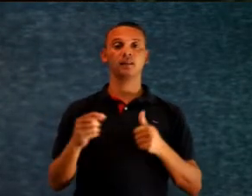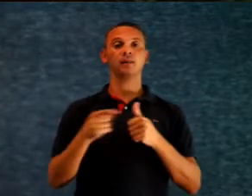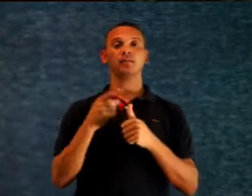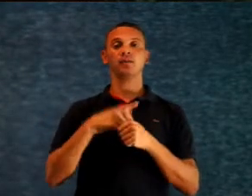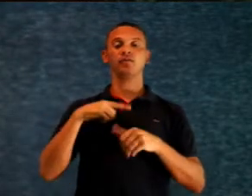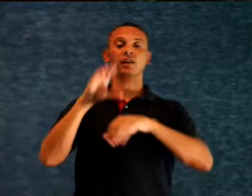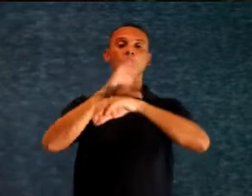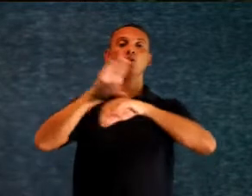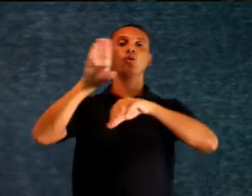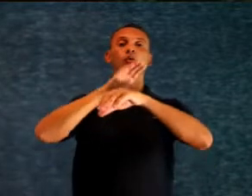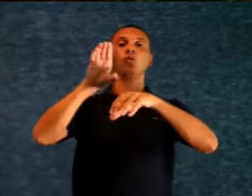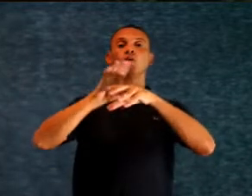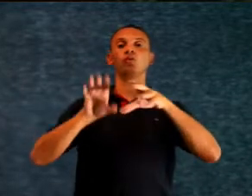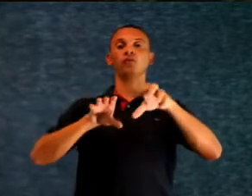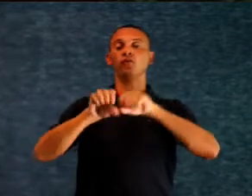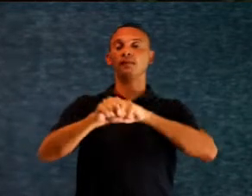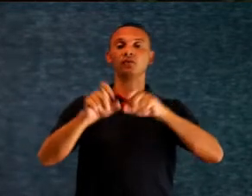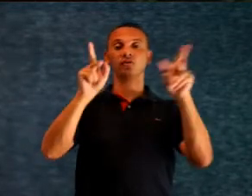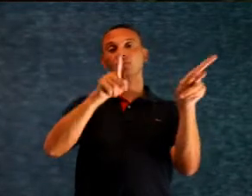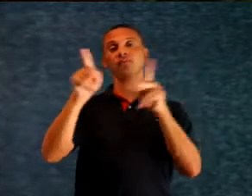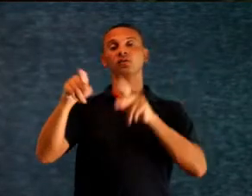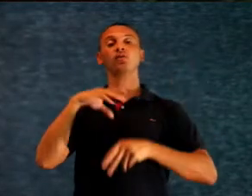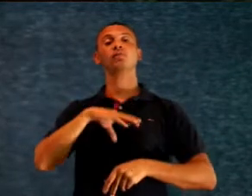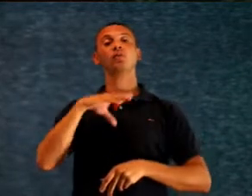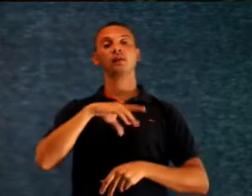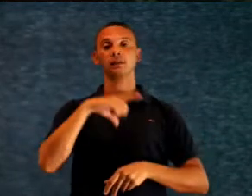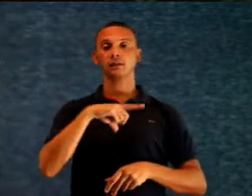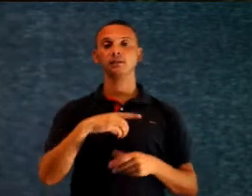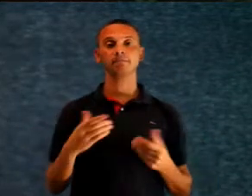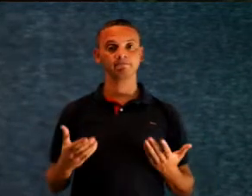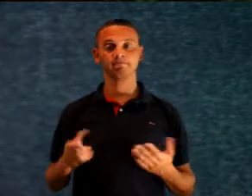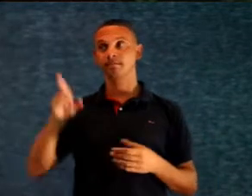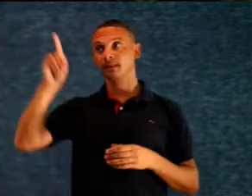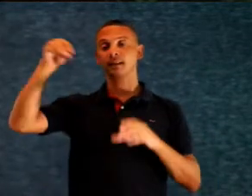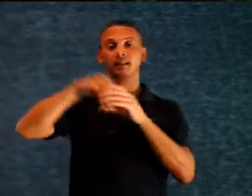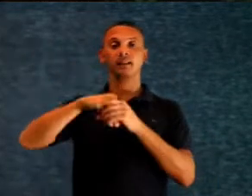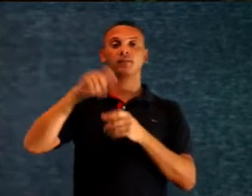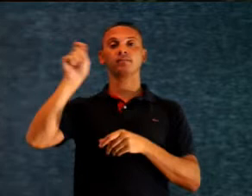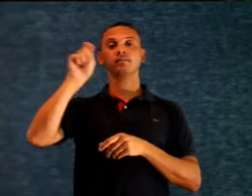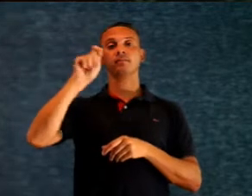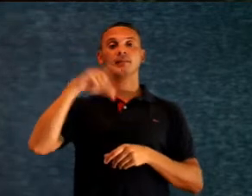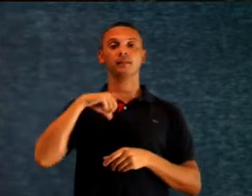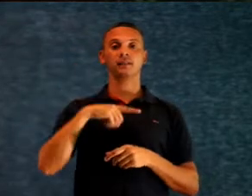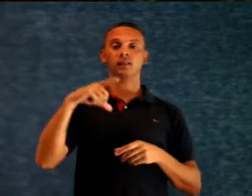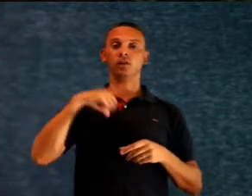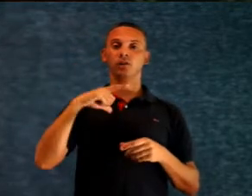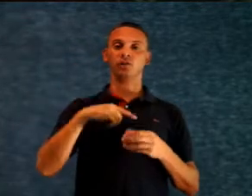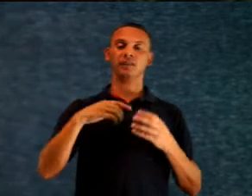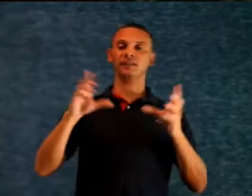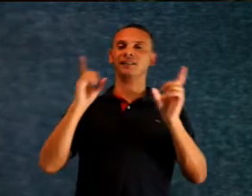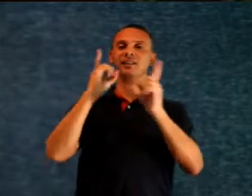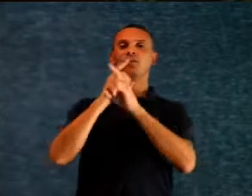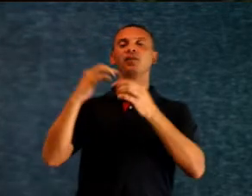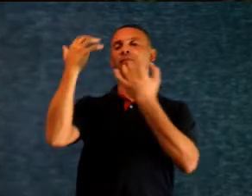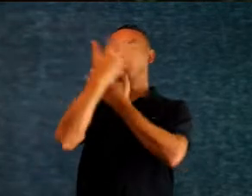tinham cursos de formação de professores de português em Buenos Aires. Eles promoviam saraus musicais,